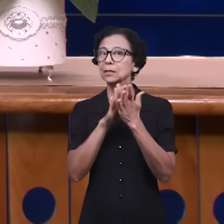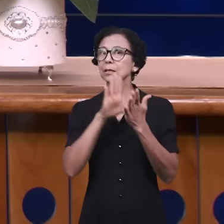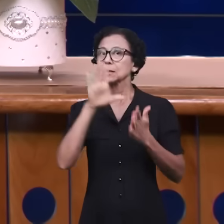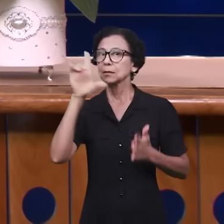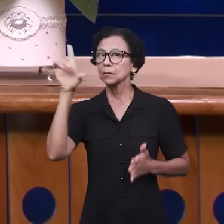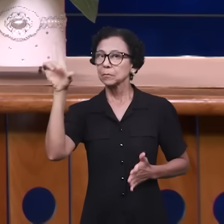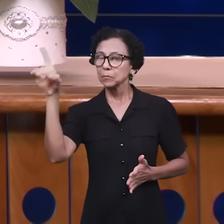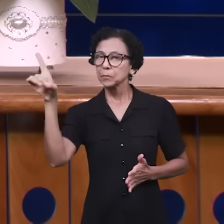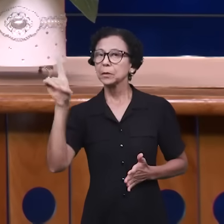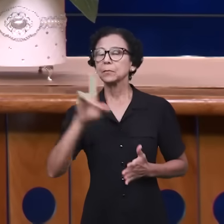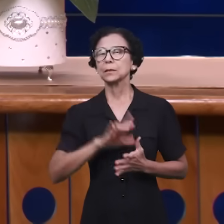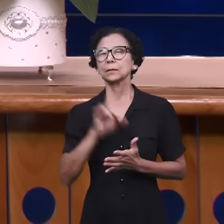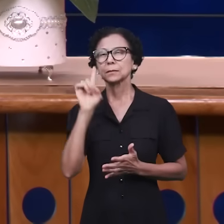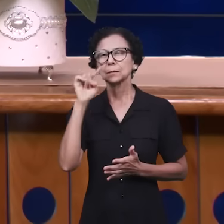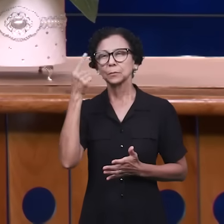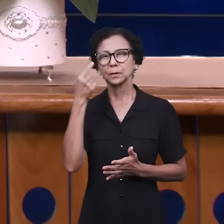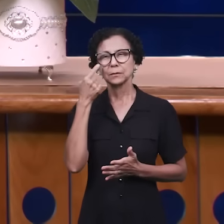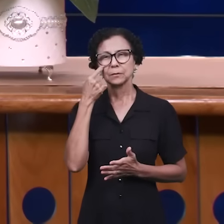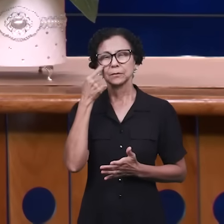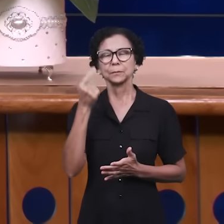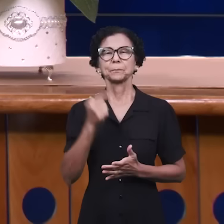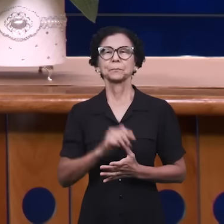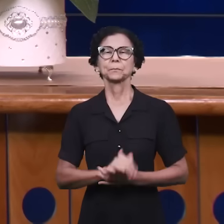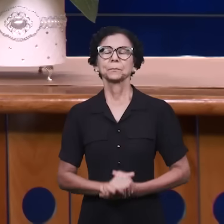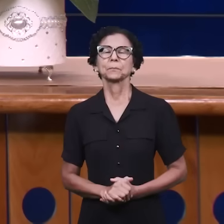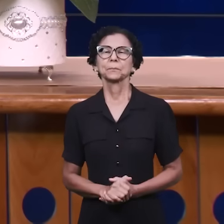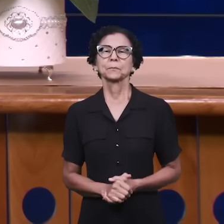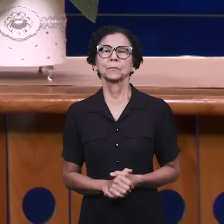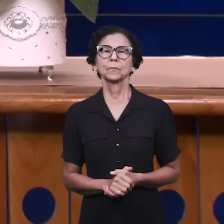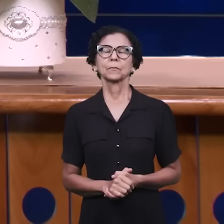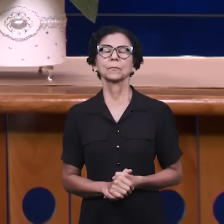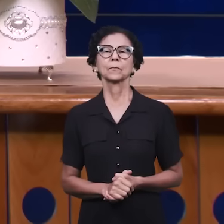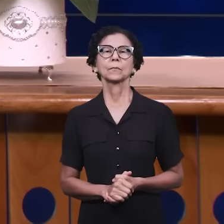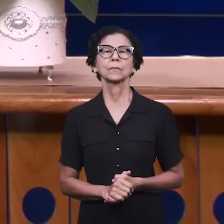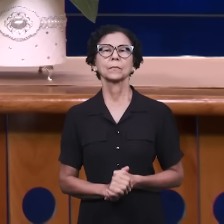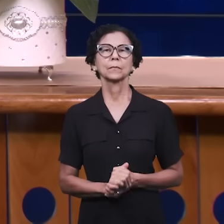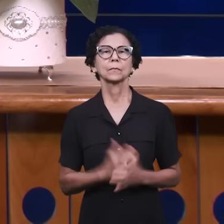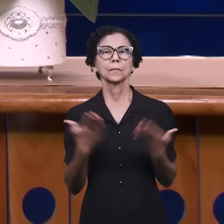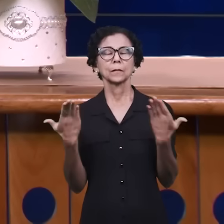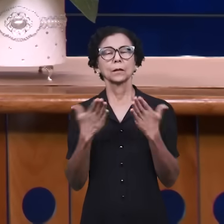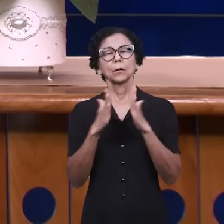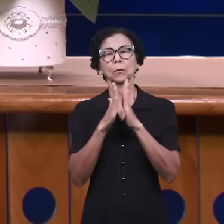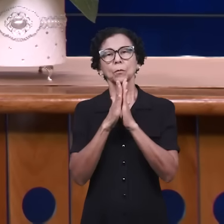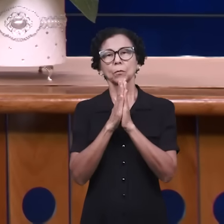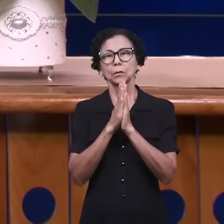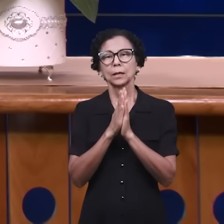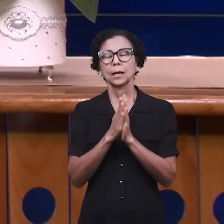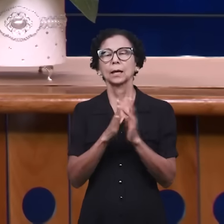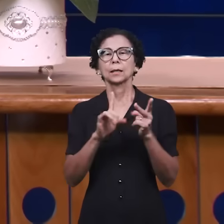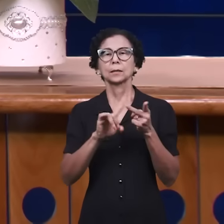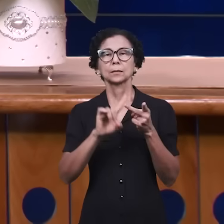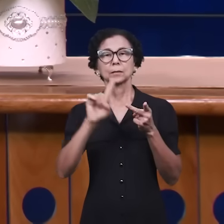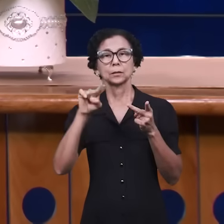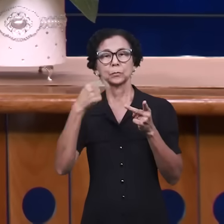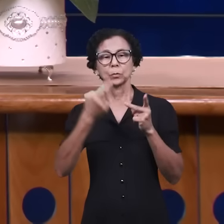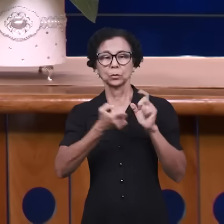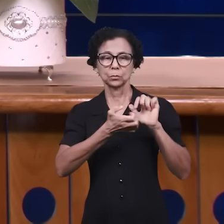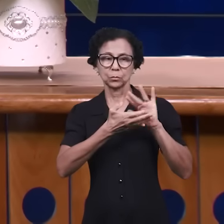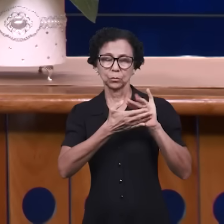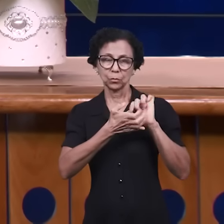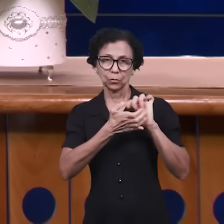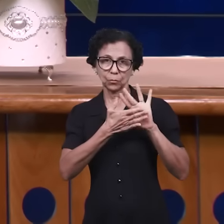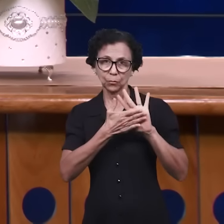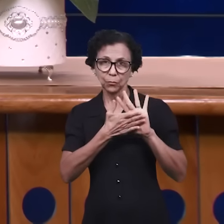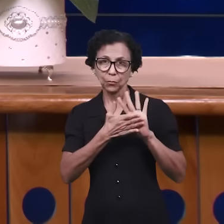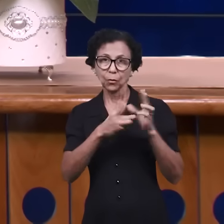Bíblicas, que você passa a assistir daqui a pouquinho. Antes disso, nós vamos fazer uma oração, depois vamos cantar um louvor, e